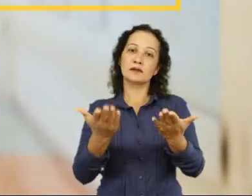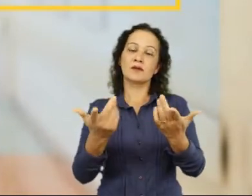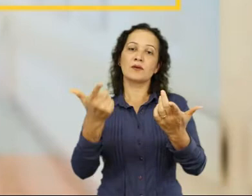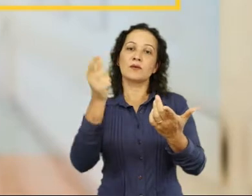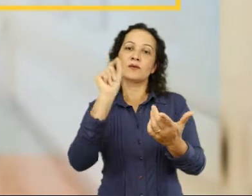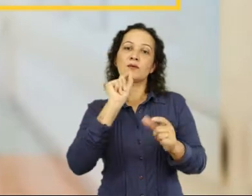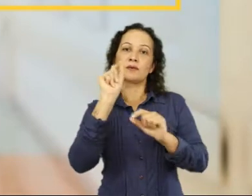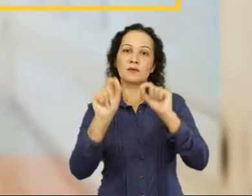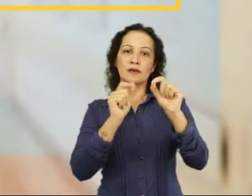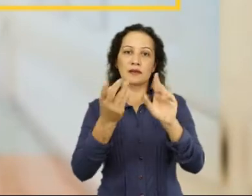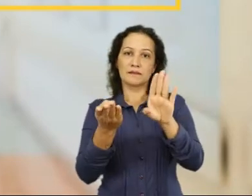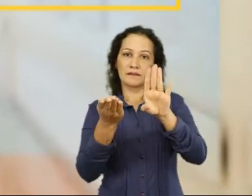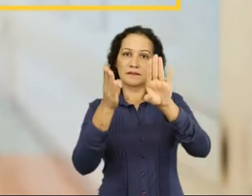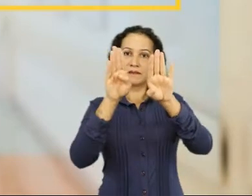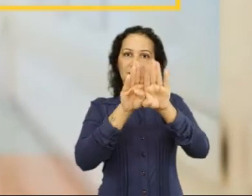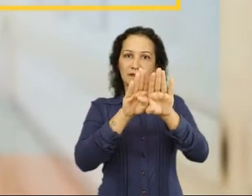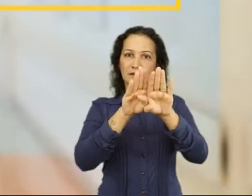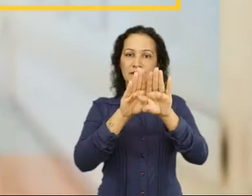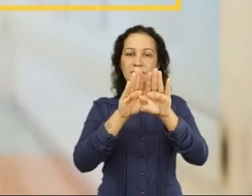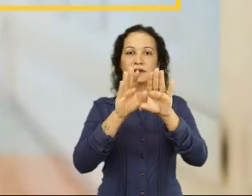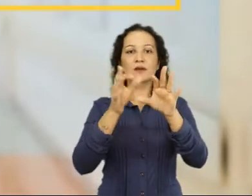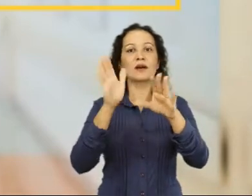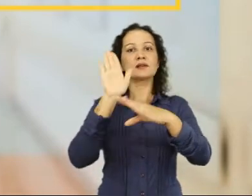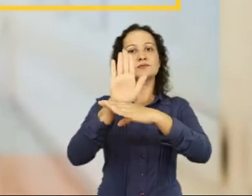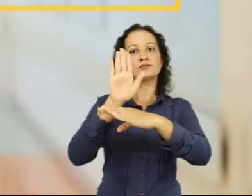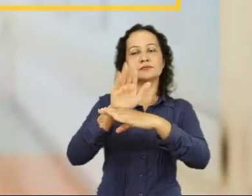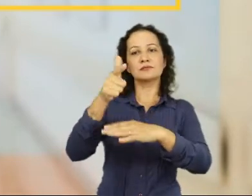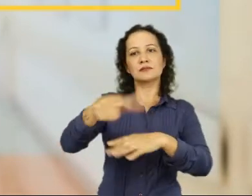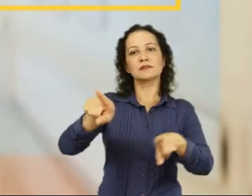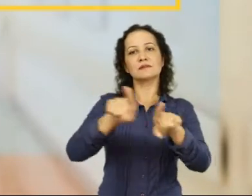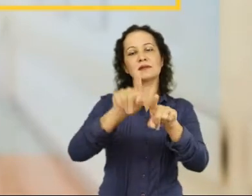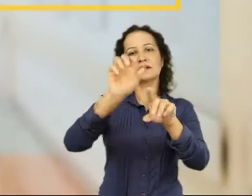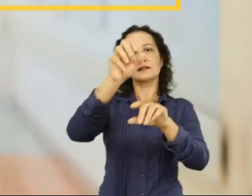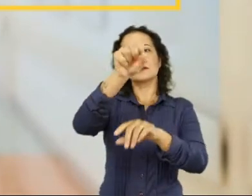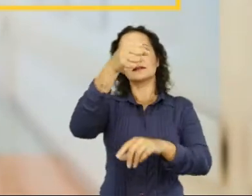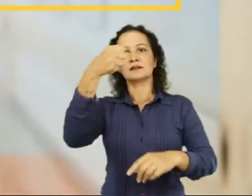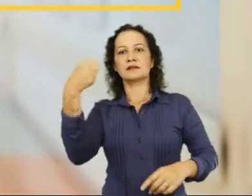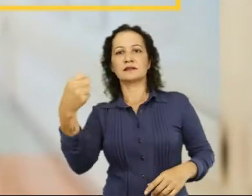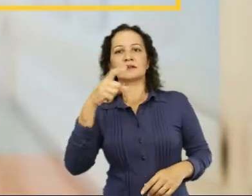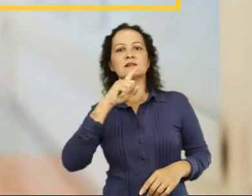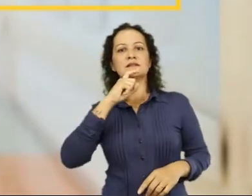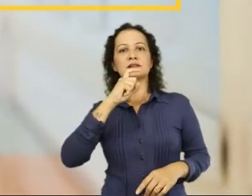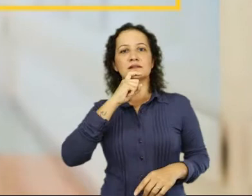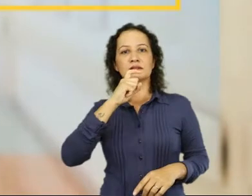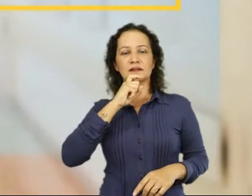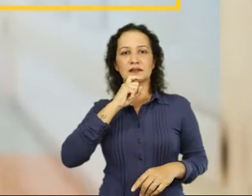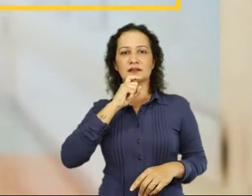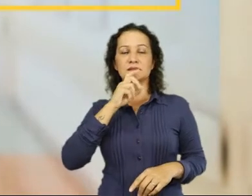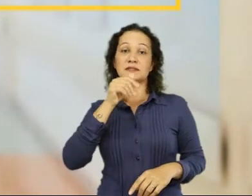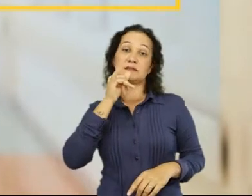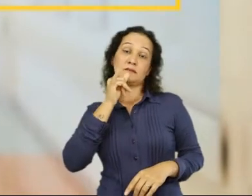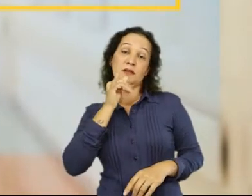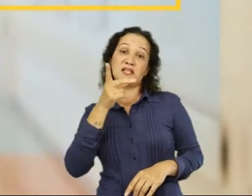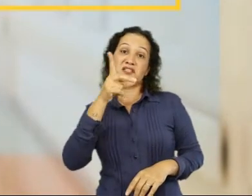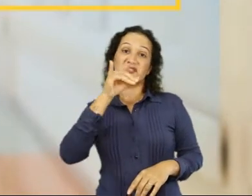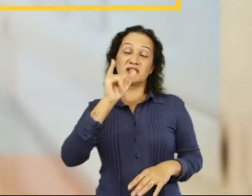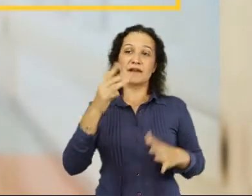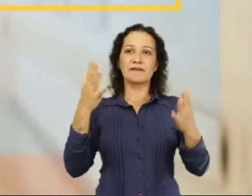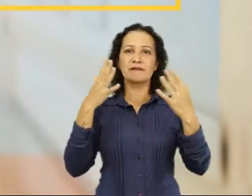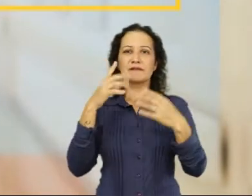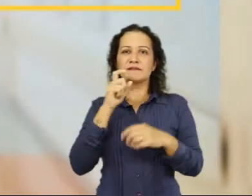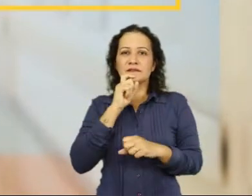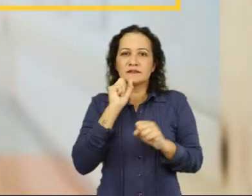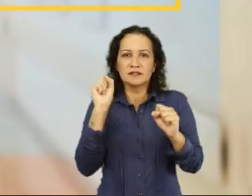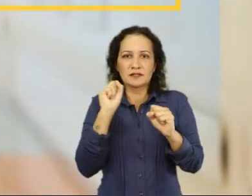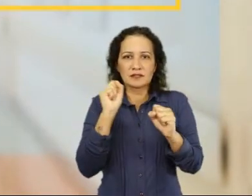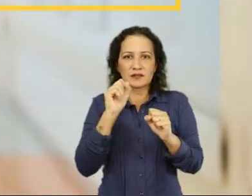vão garantir uma manutenção ideal da geladeira em relação à temperatura. Considerando, por exemplo, em dias de inverno ou temperaturas